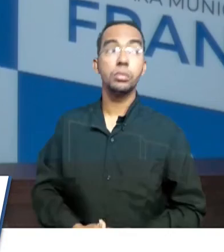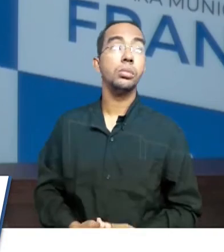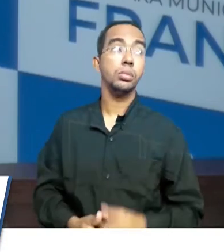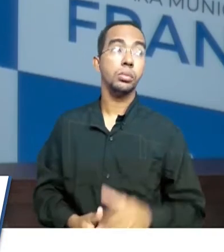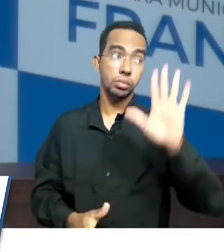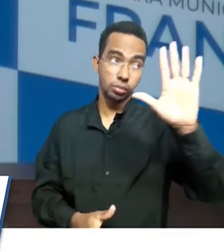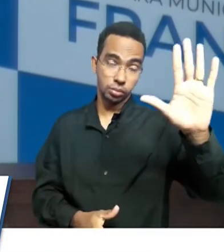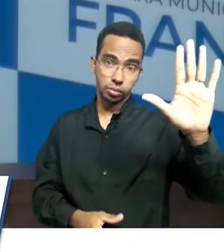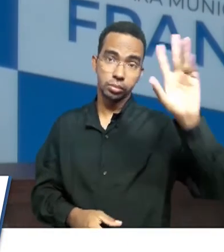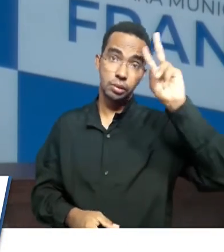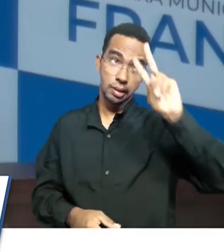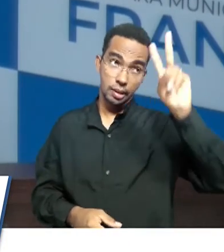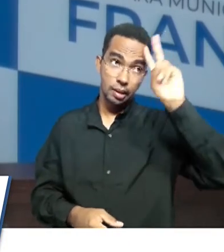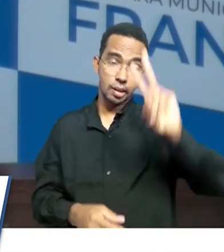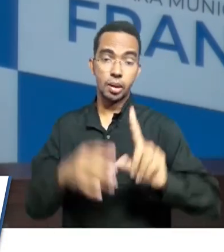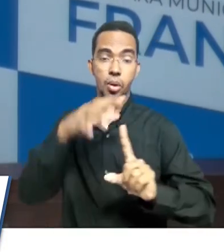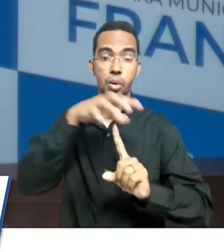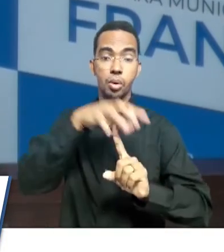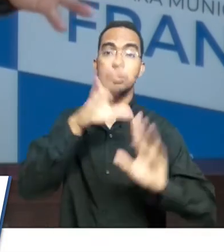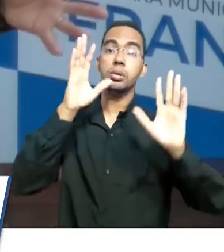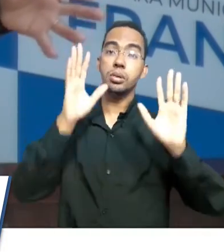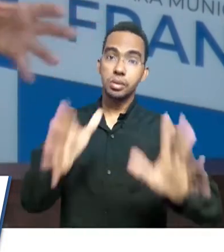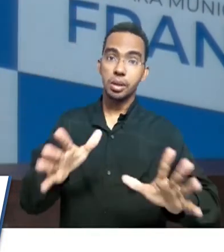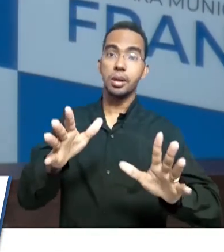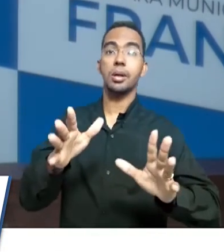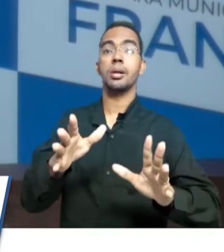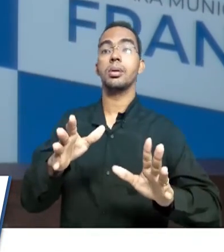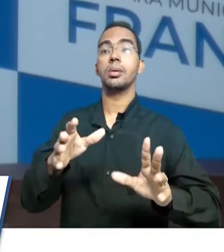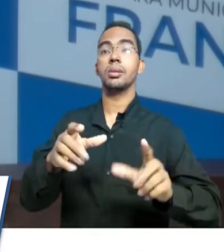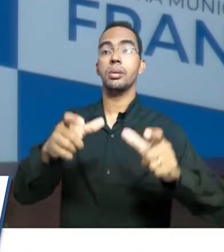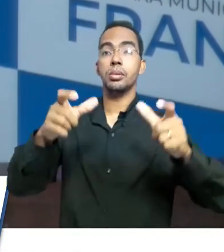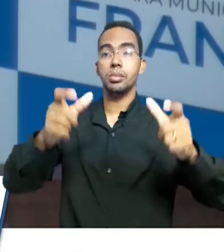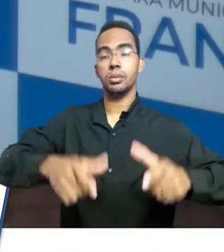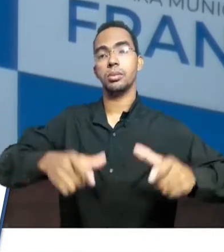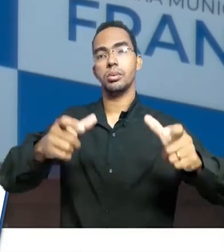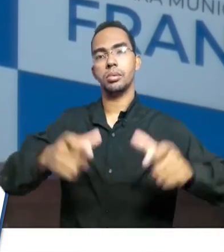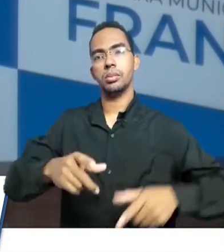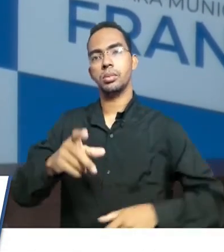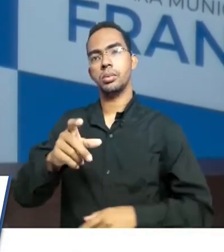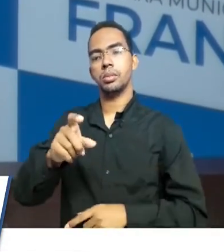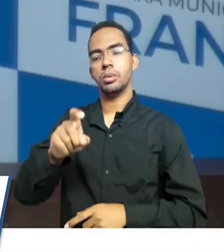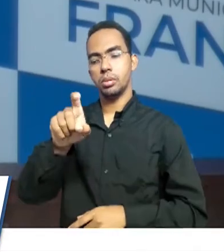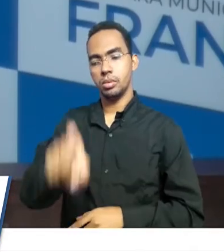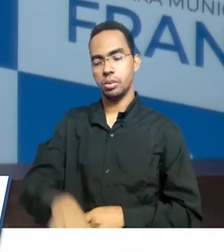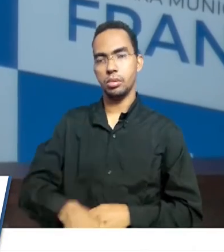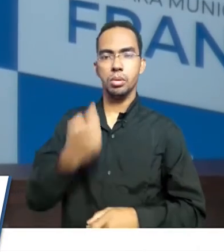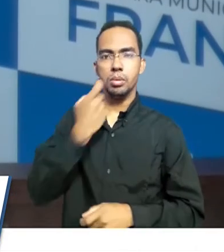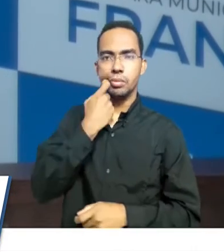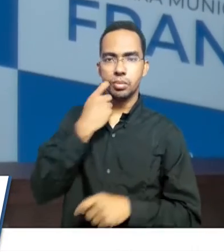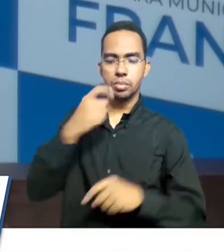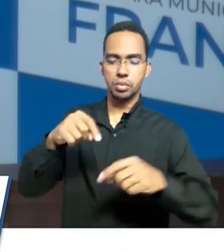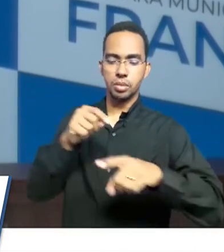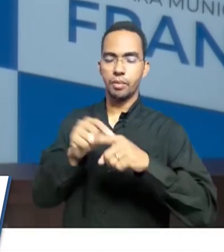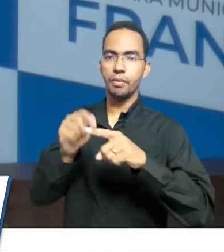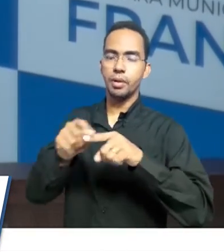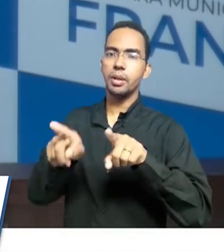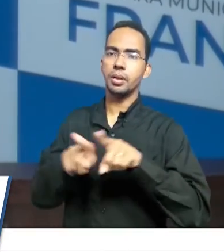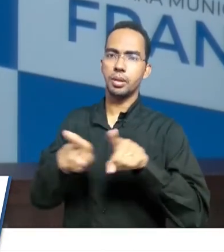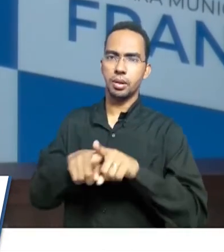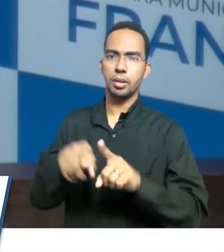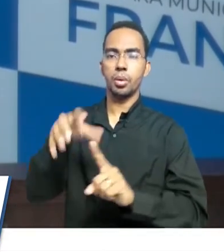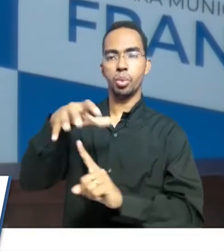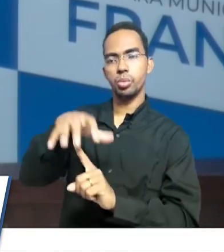ônibus já existe no Pesque Pague e dentro da vila também já tem o ônibus, o ponto de ônibus. Só